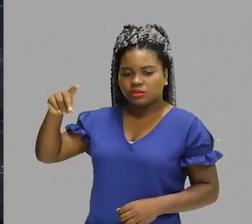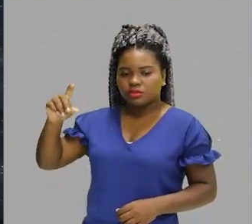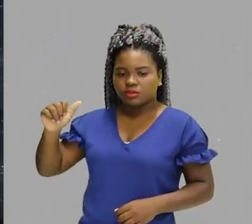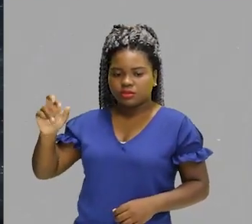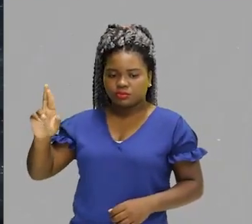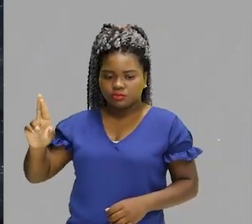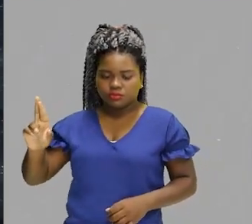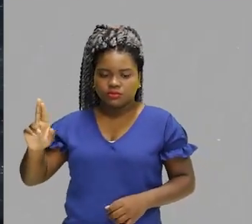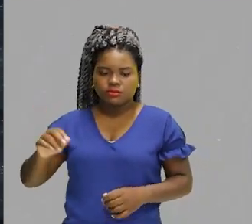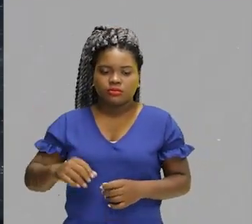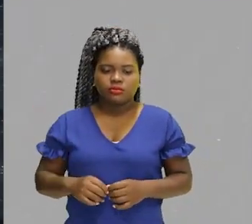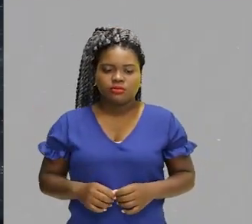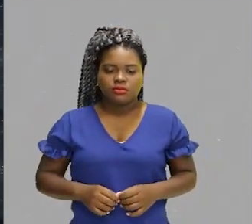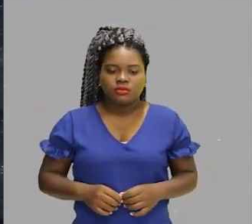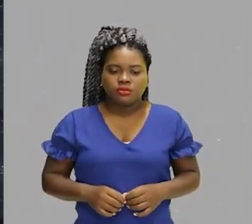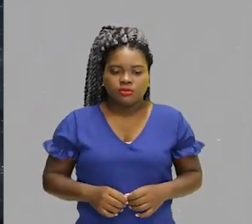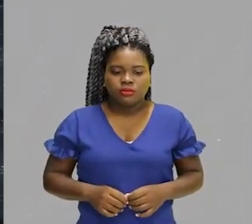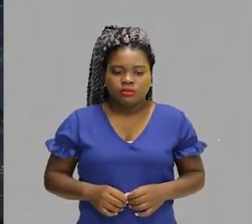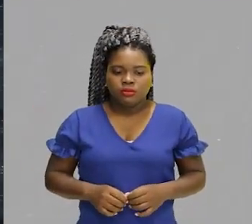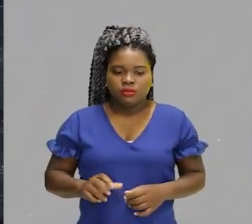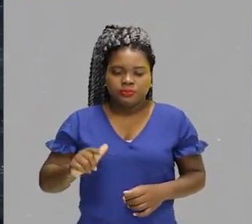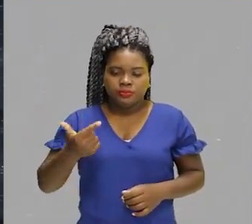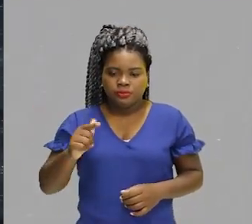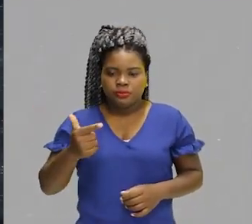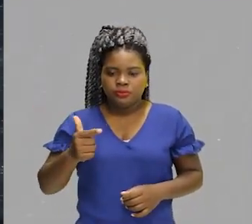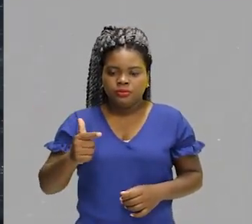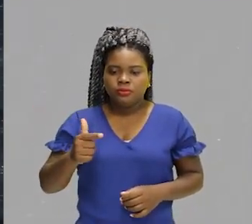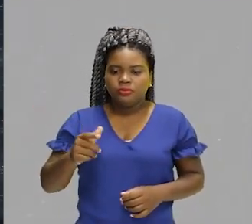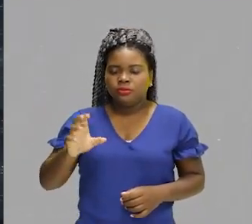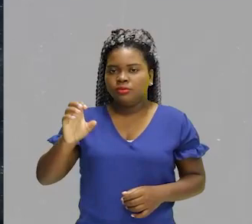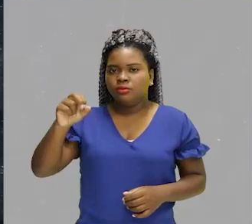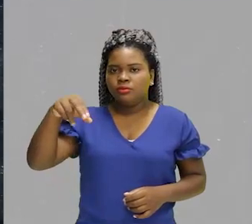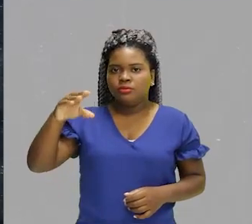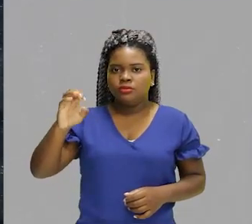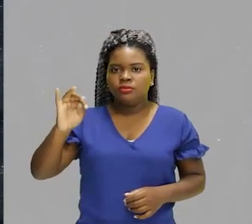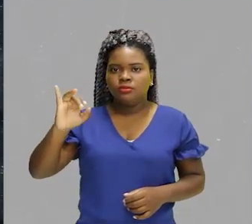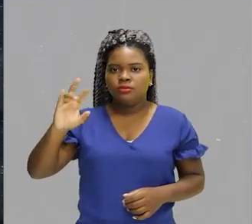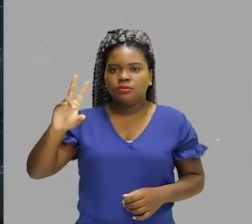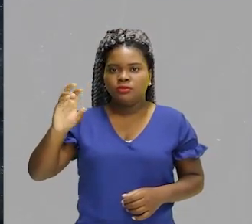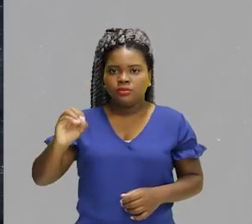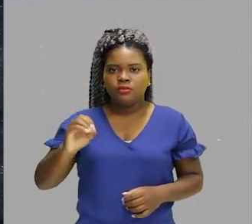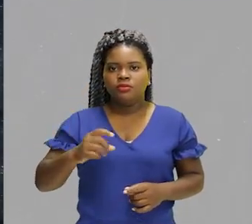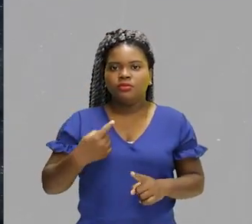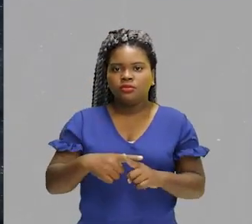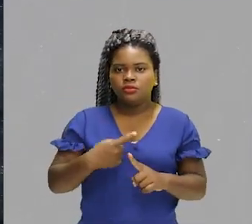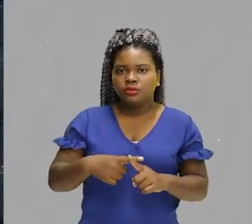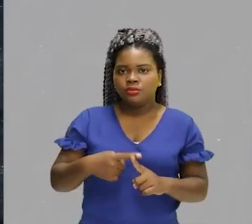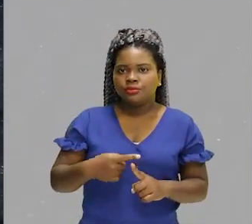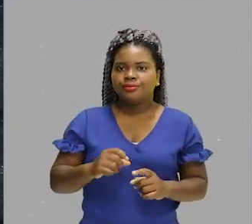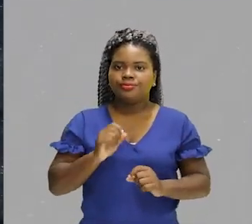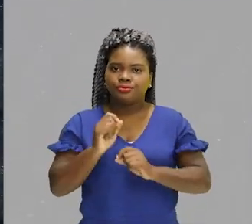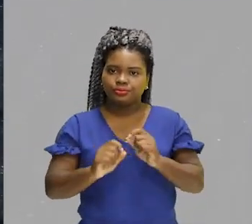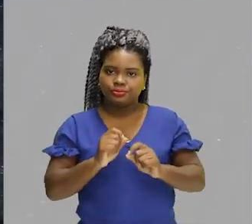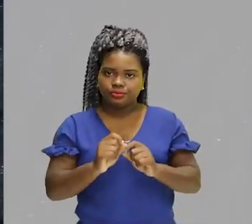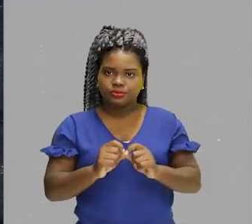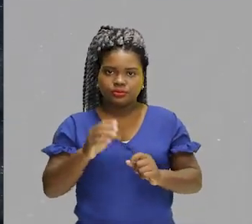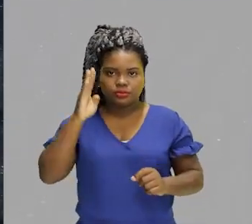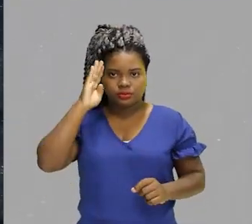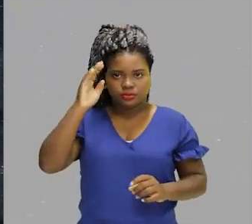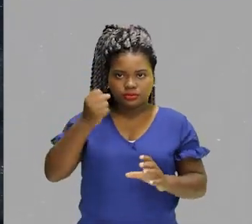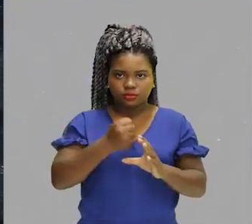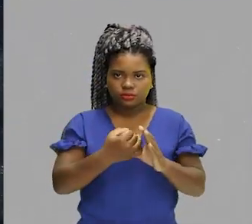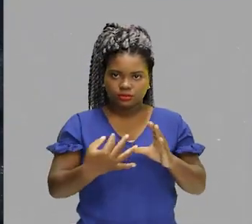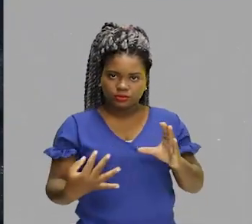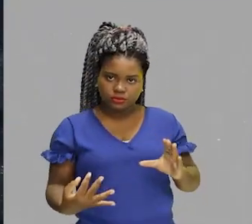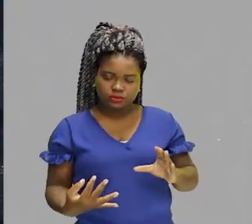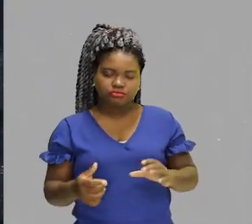o gerúndio, sem o conectivo, tá? Todos esses exemplos sem conectivo, porque no gerúndio a principal característica é